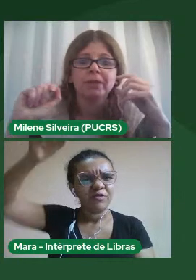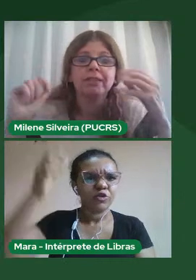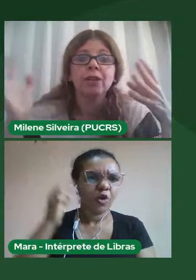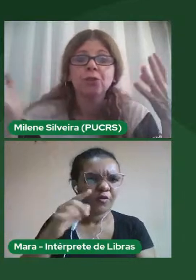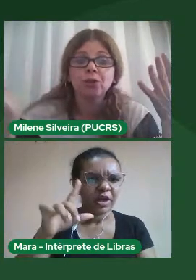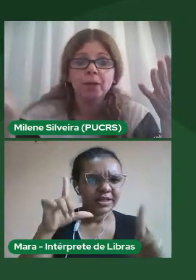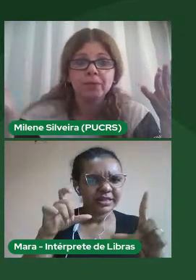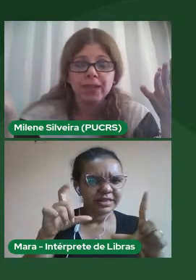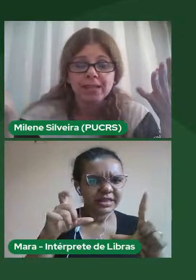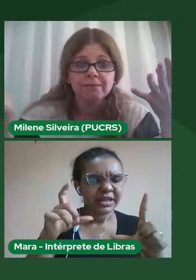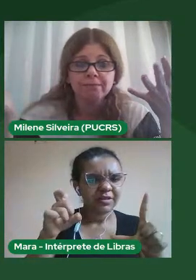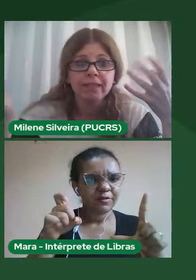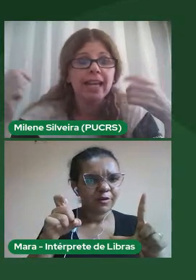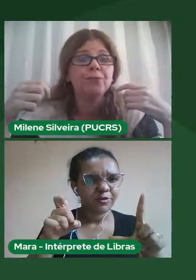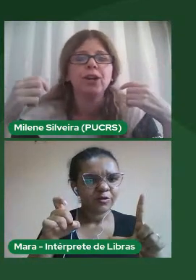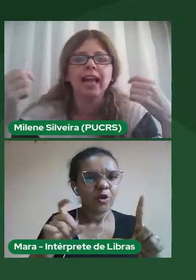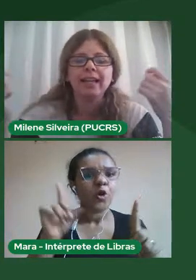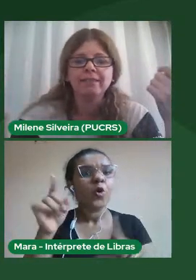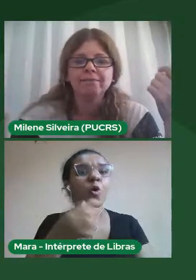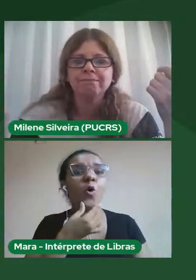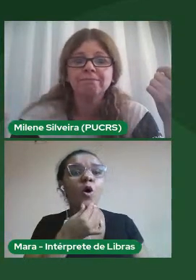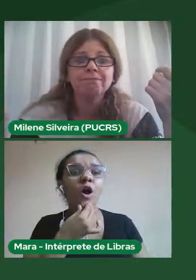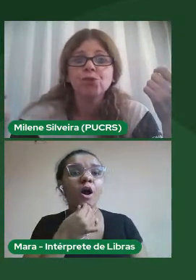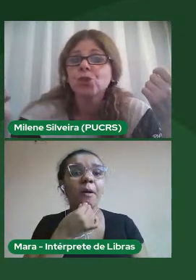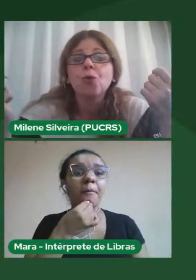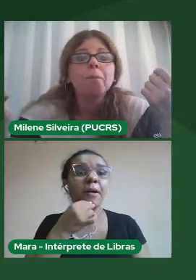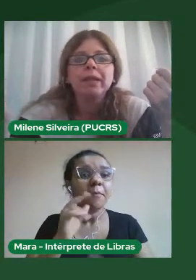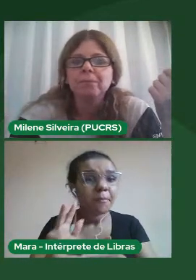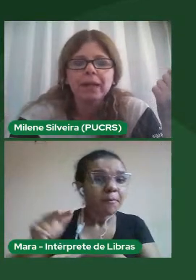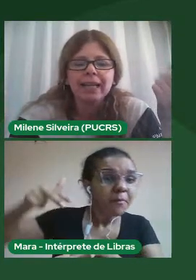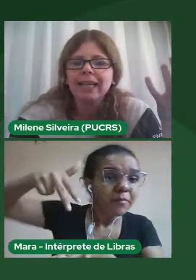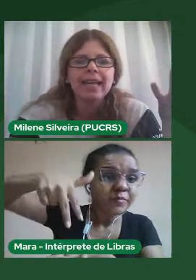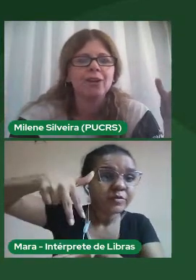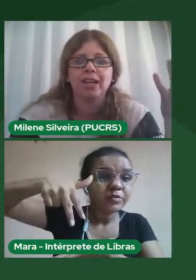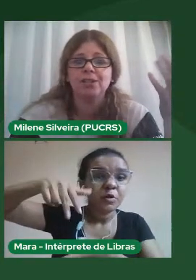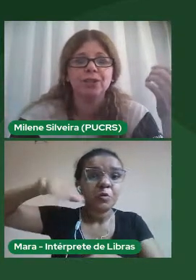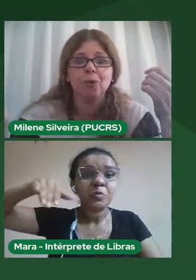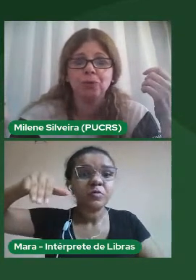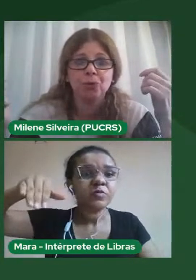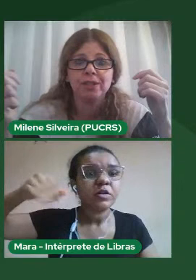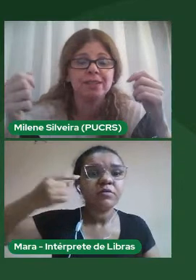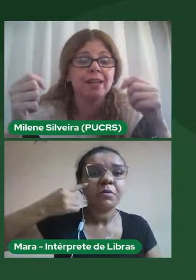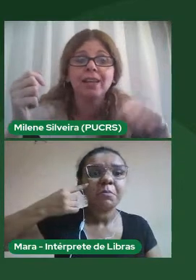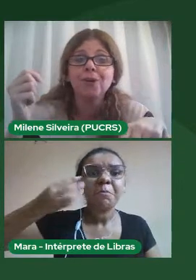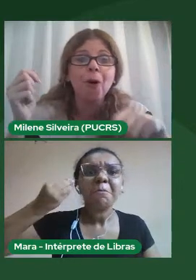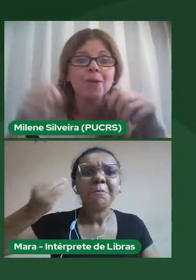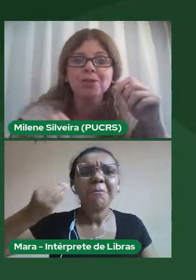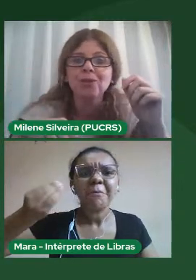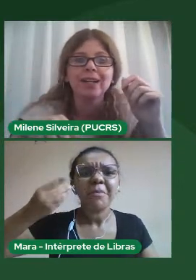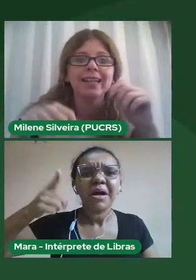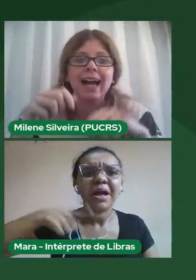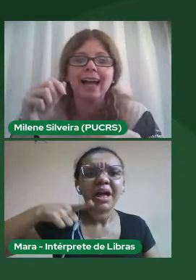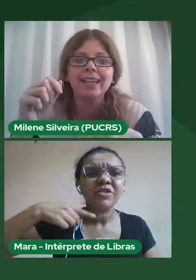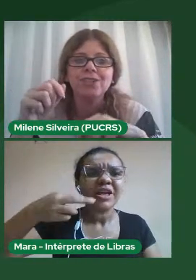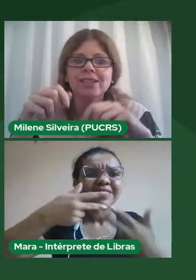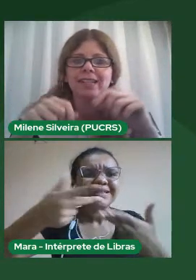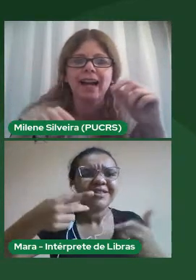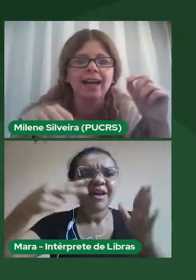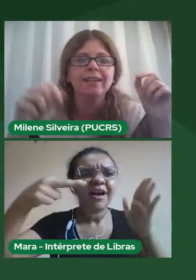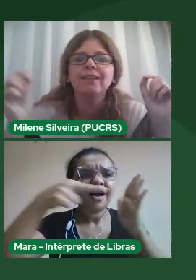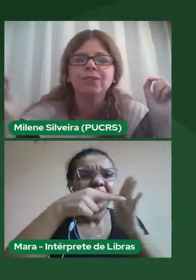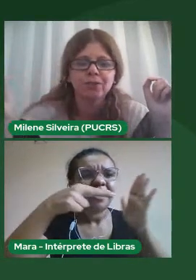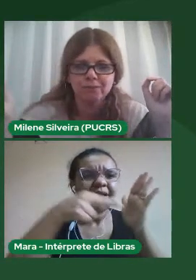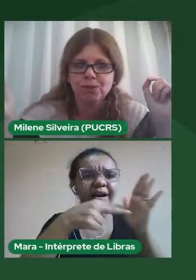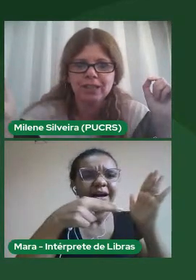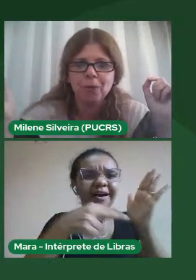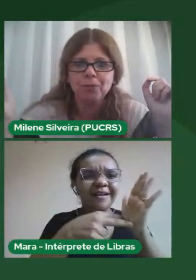com o Dom Norman. O que que o Dom Norman fez? Ele foi lá descobrir para que eram aqueles interruptores e começou a ligar e